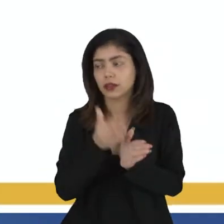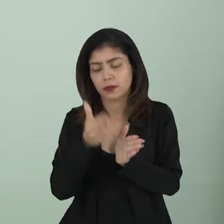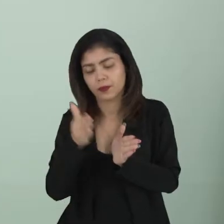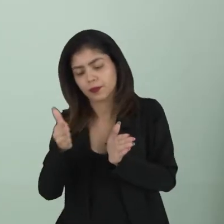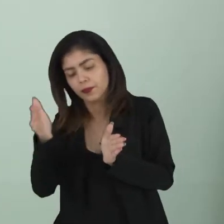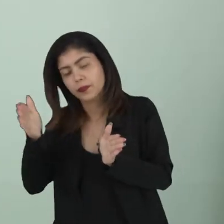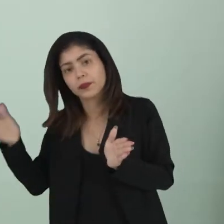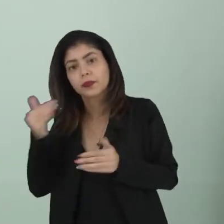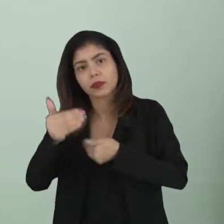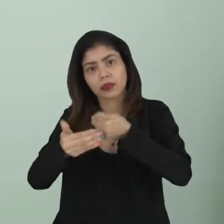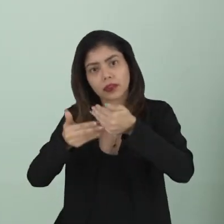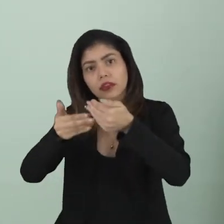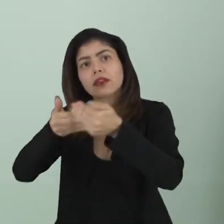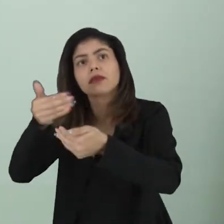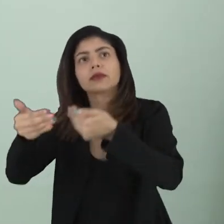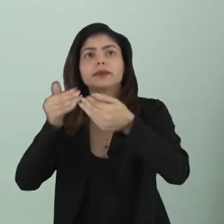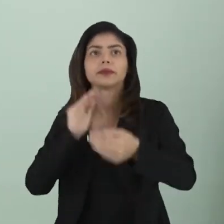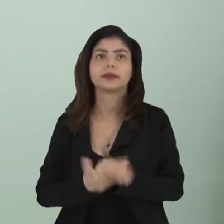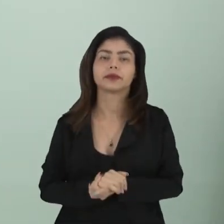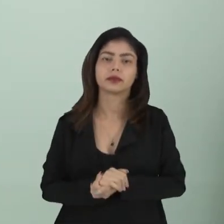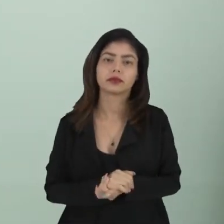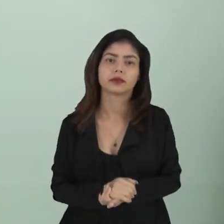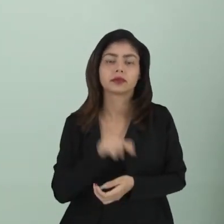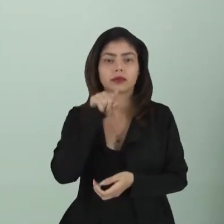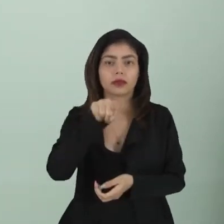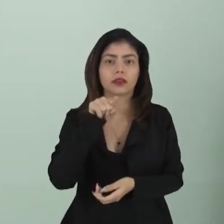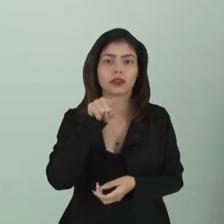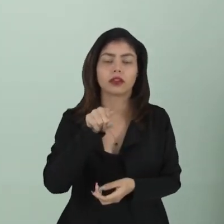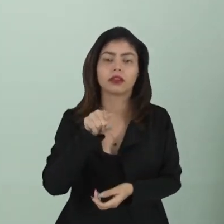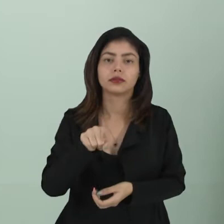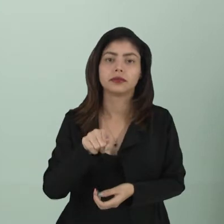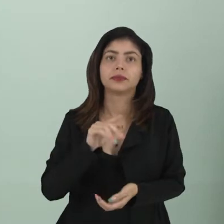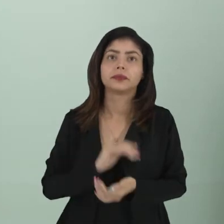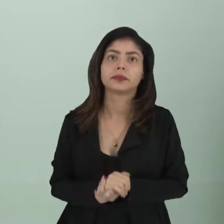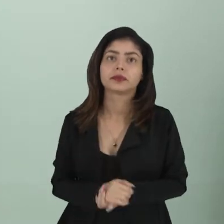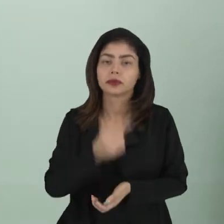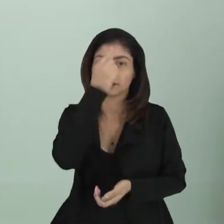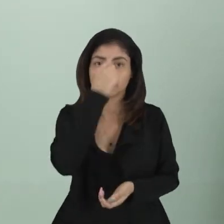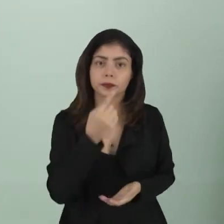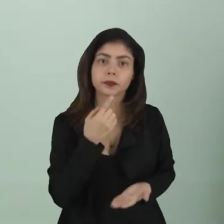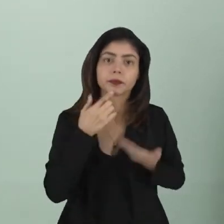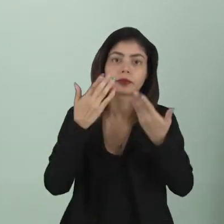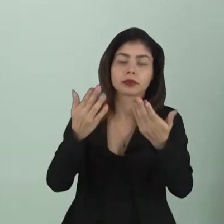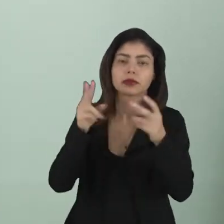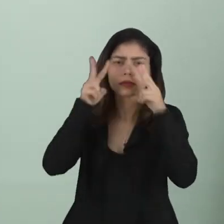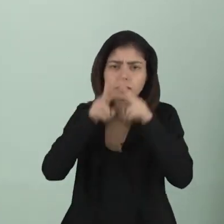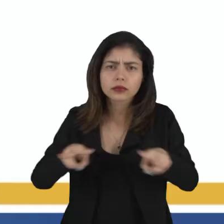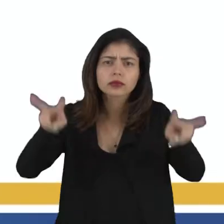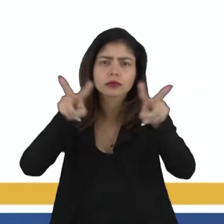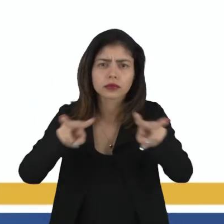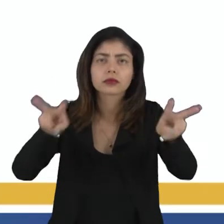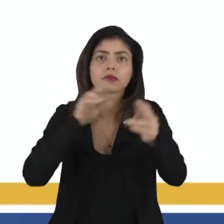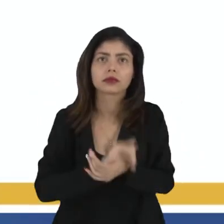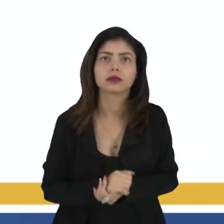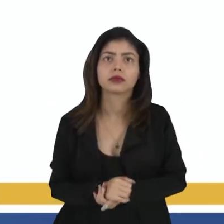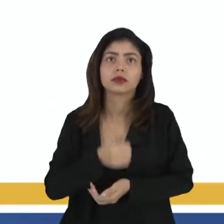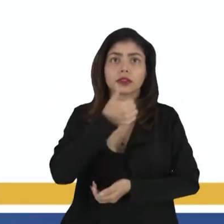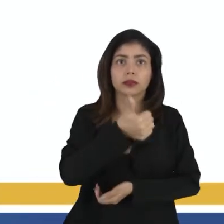evoluindo gradativamente. Então, nesse cronograma, vocês podem visualizar.